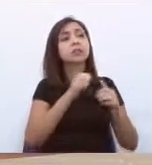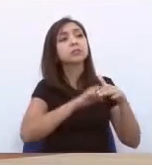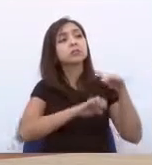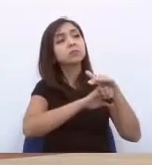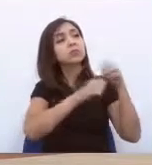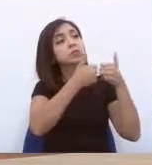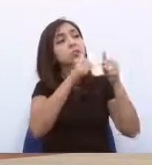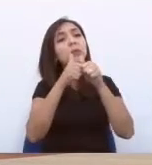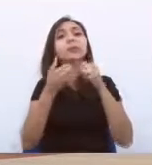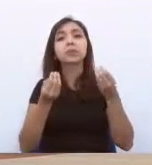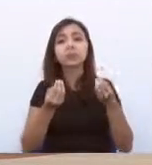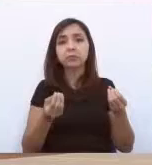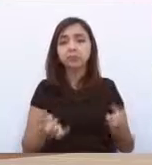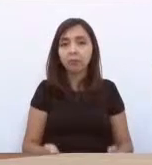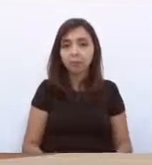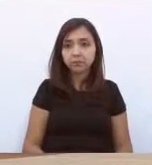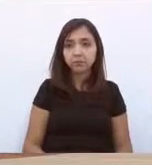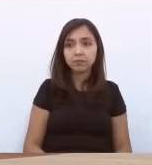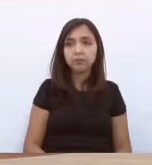ônibus?